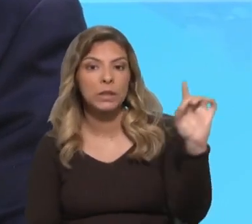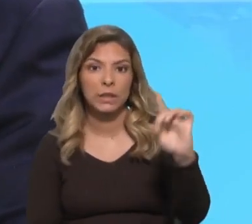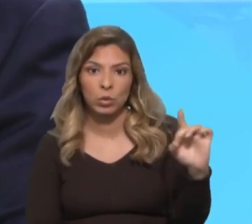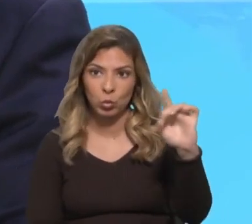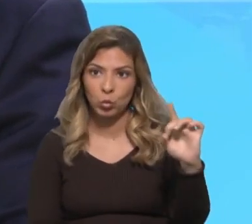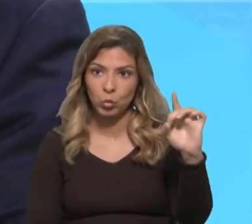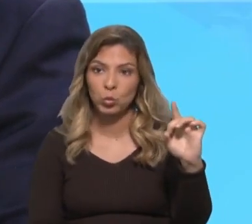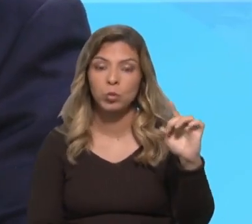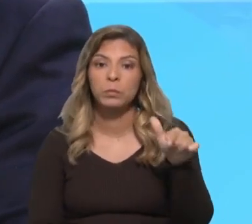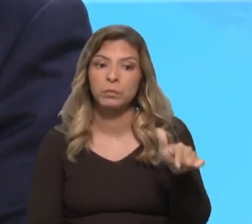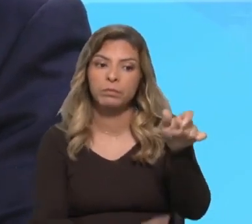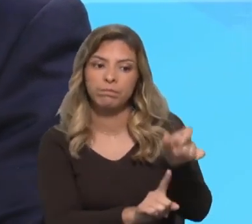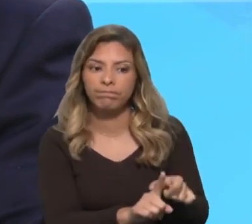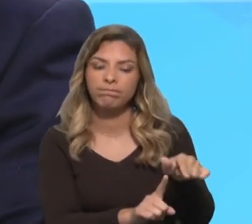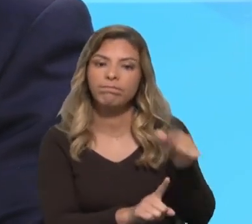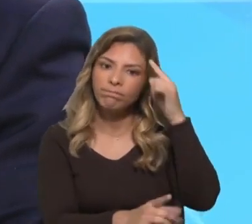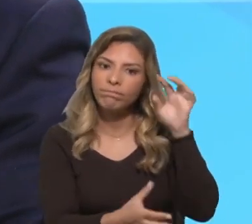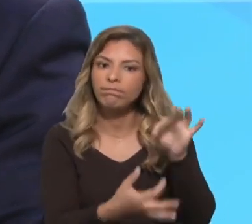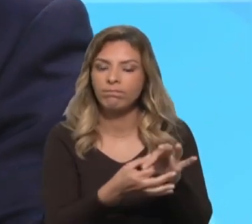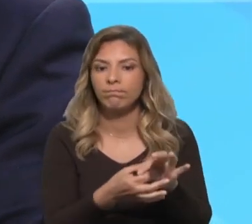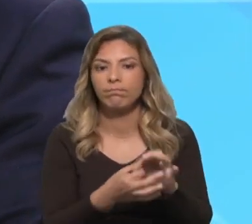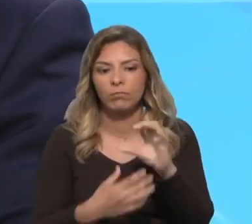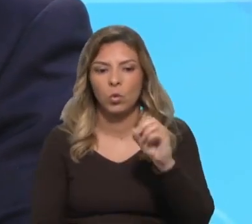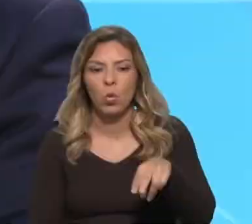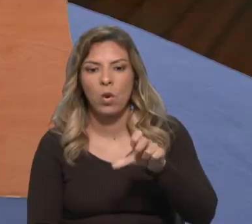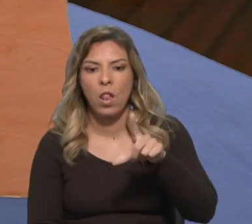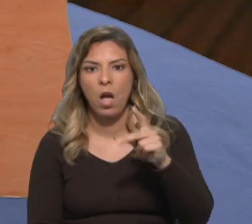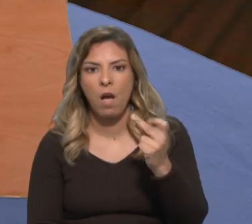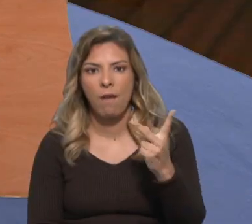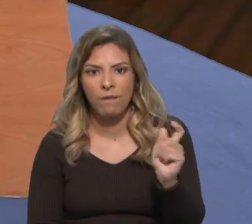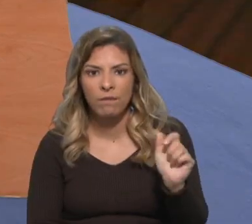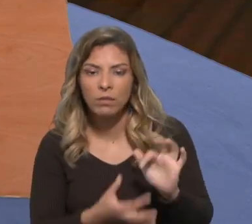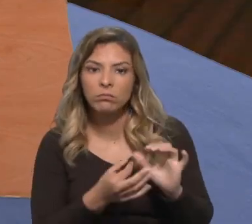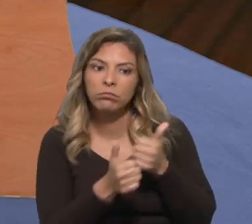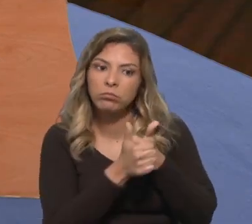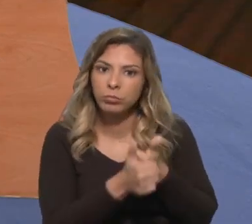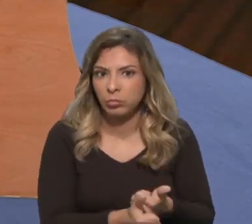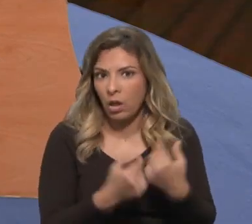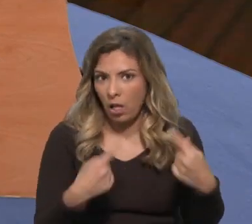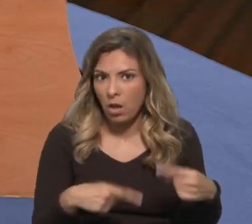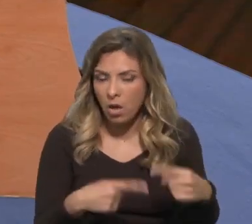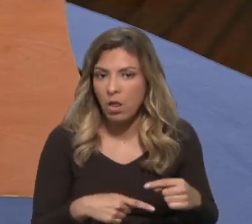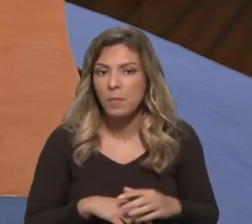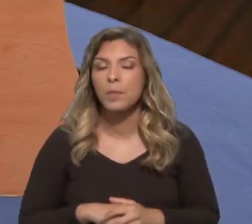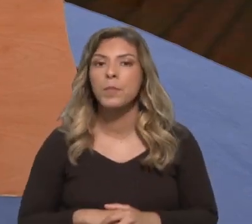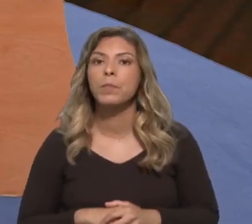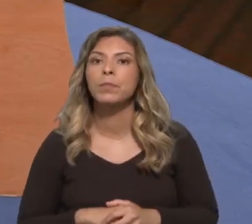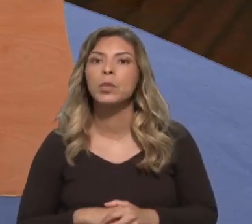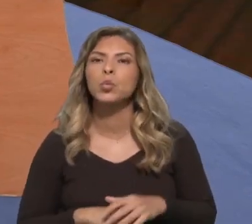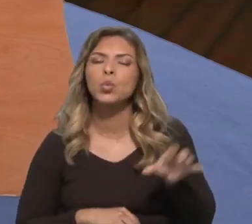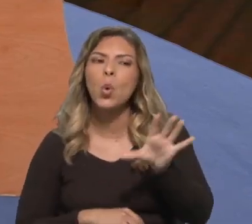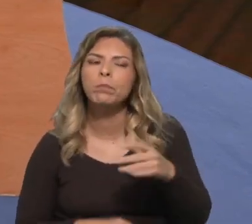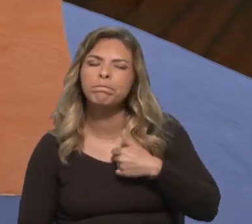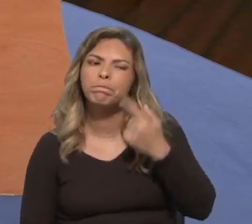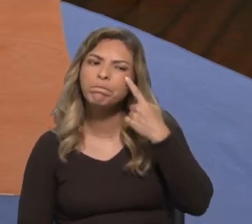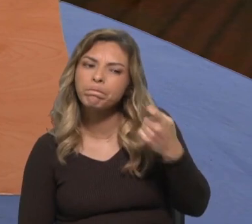também tem uma constituição sobre o conclave, sobre a eleição do Romano Pontífice, onde ainda se prevê 3